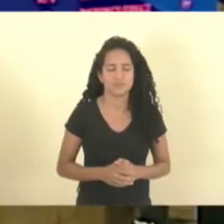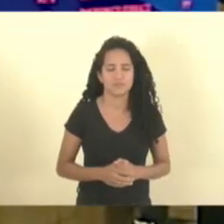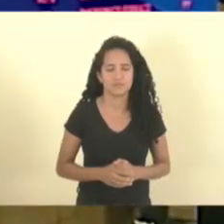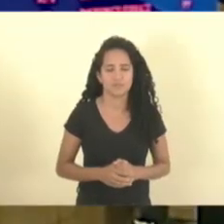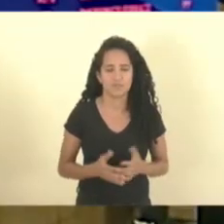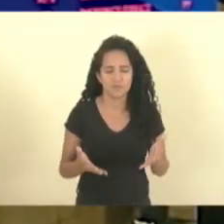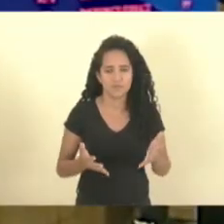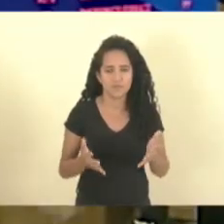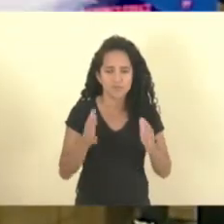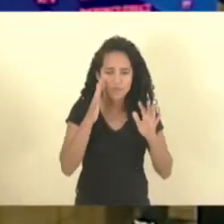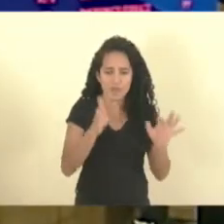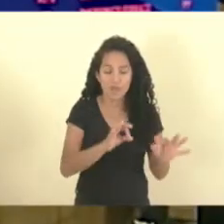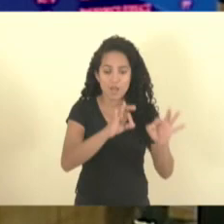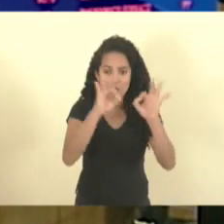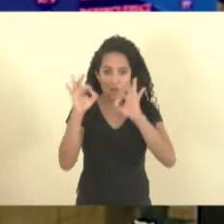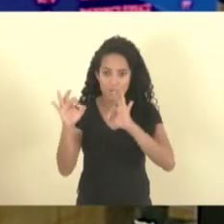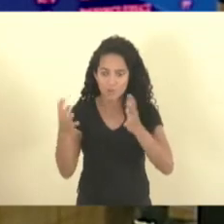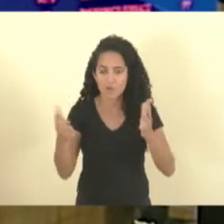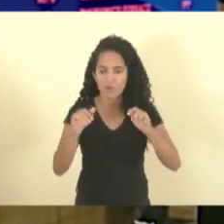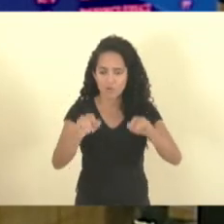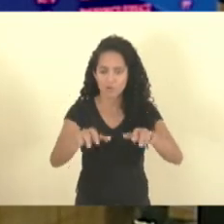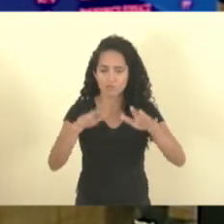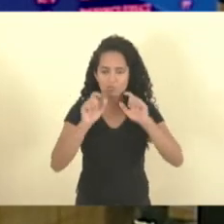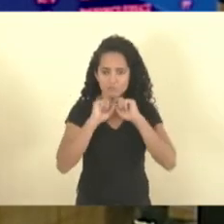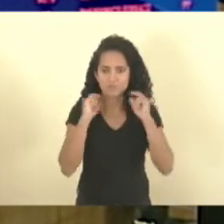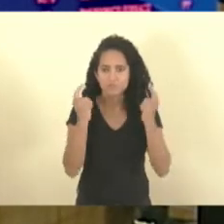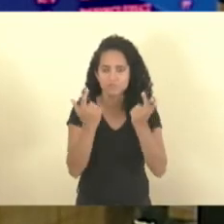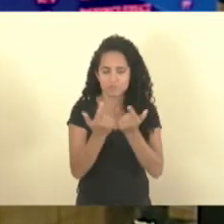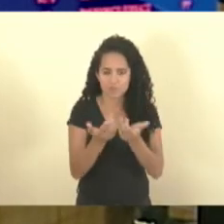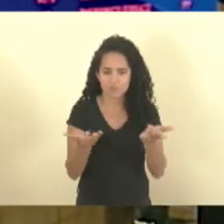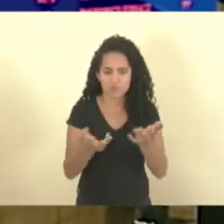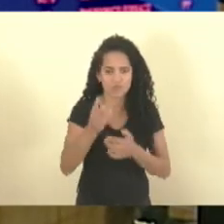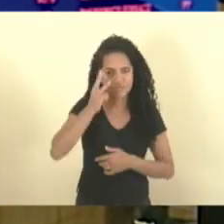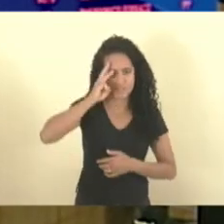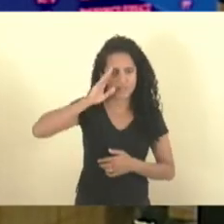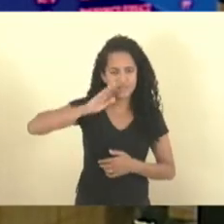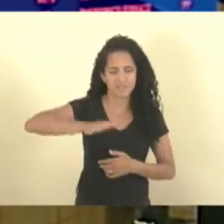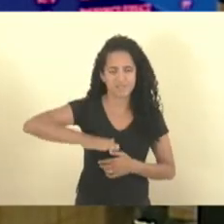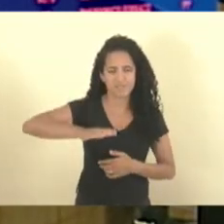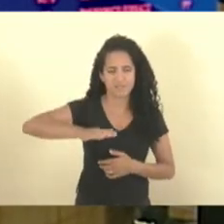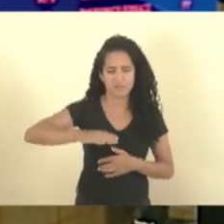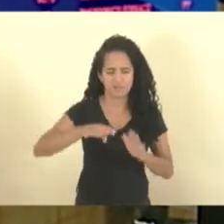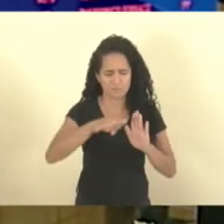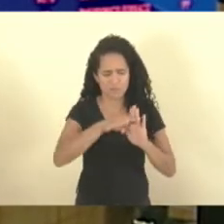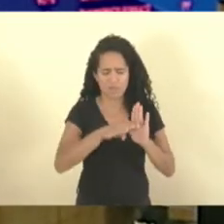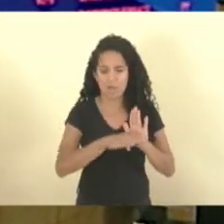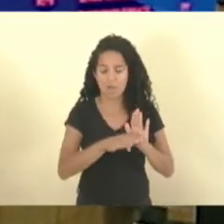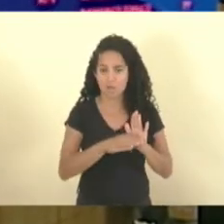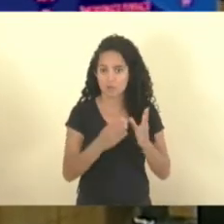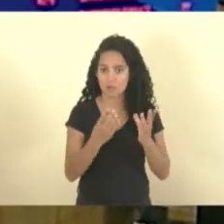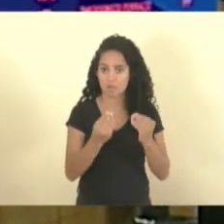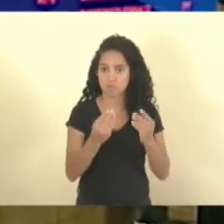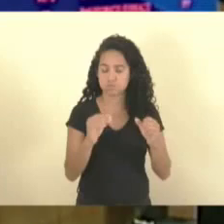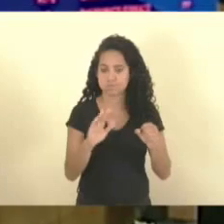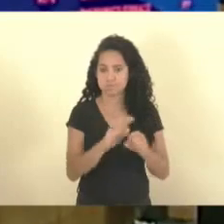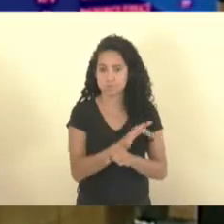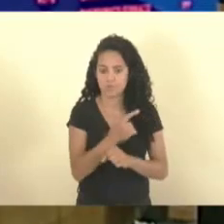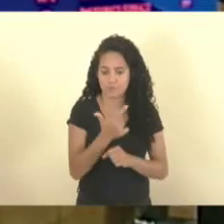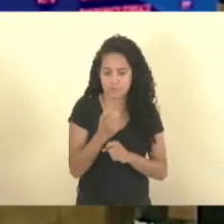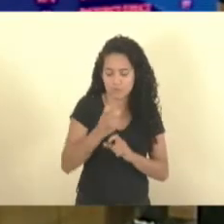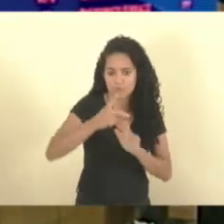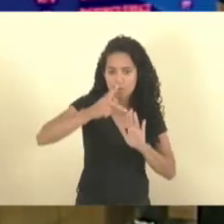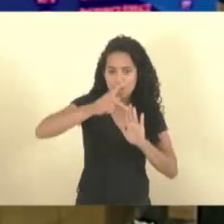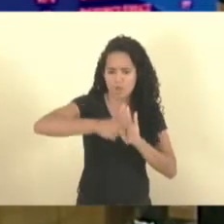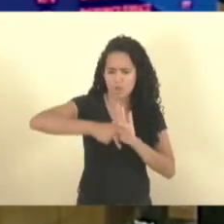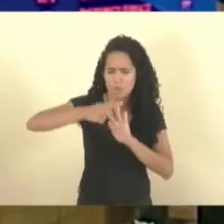Você acaba de acompanhar os trabalhos do plenário na tarde desta terça-feira, pauta bem cheia, 25